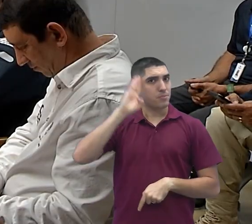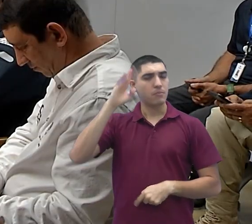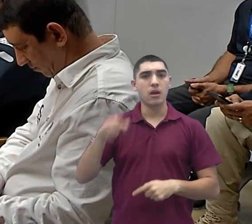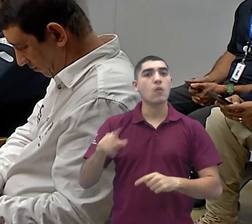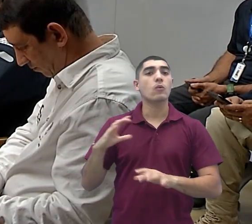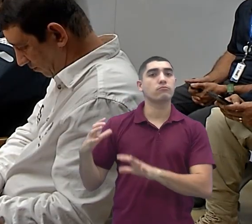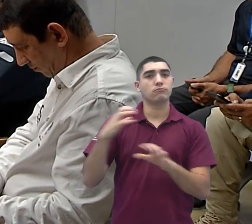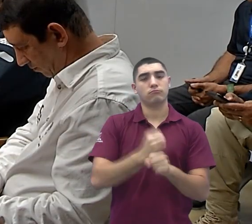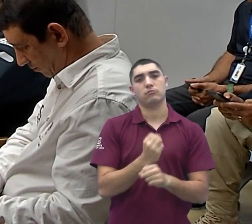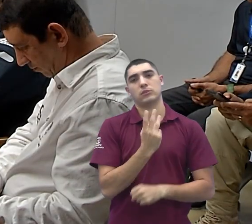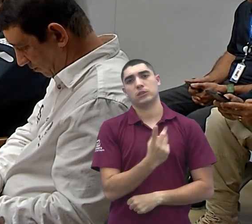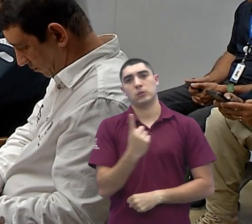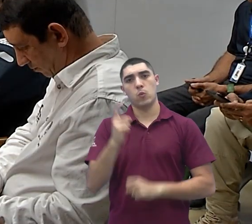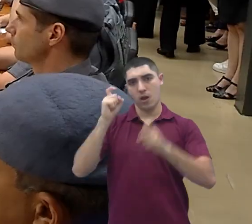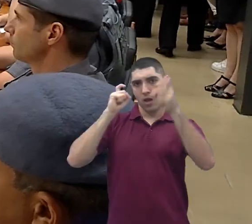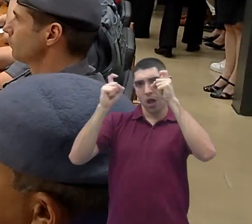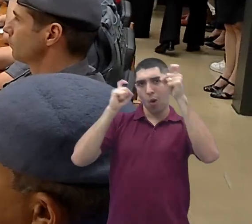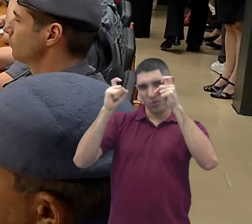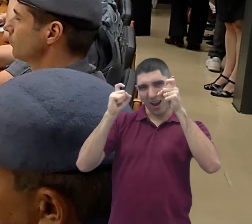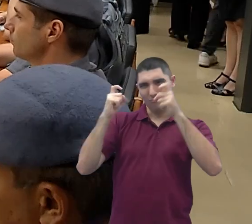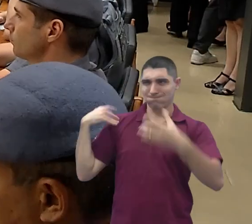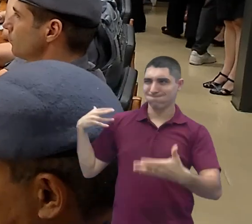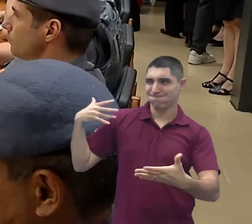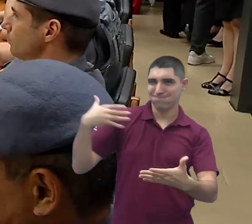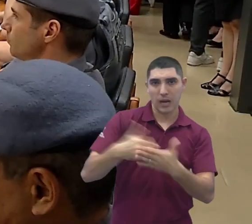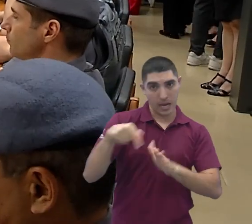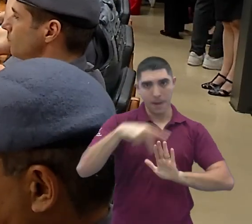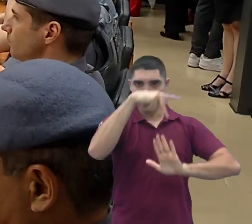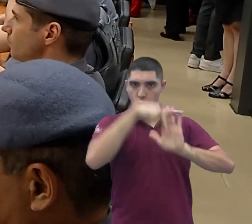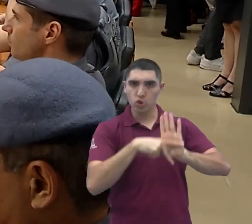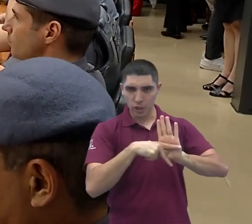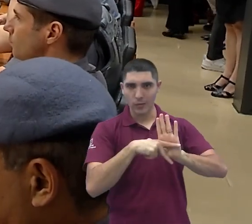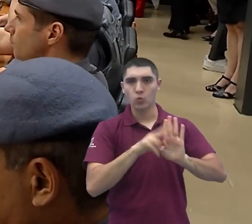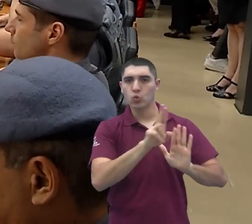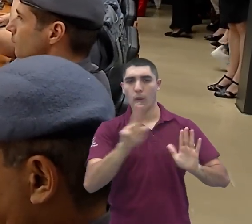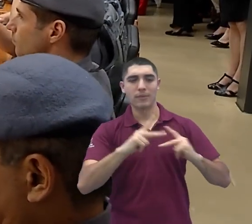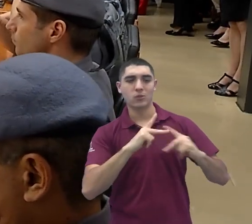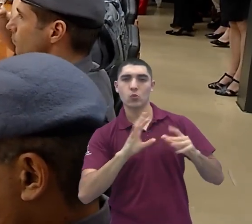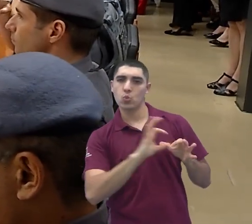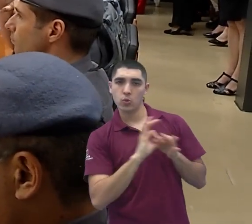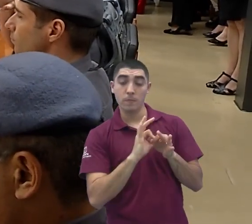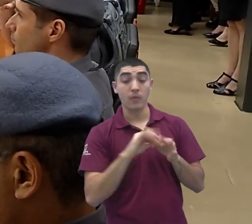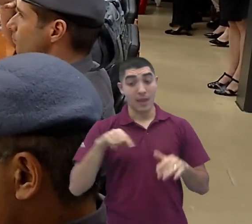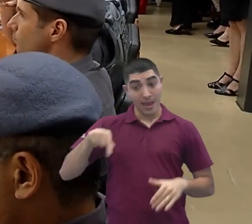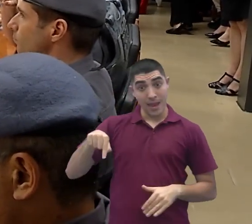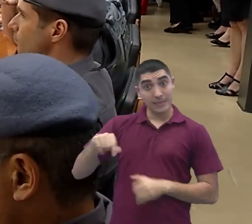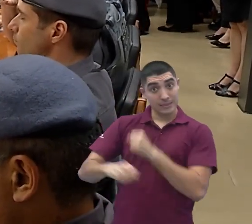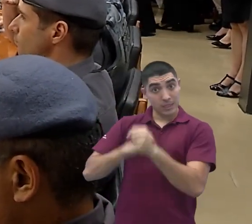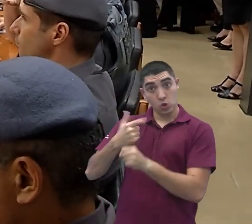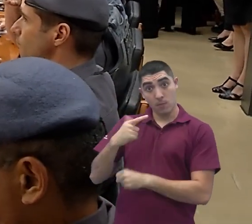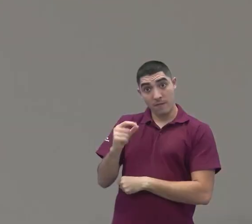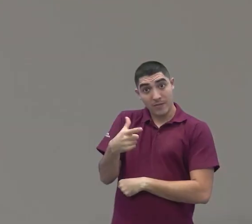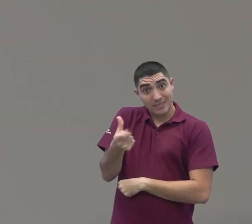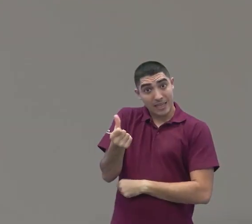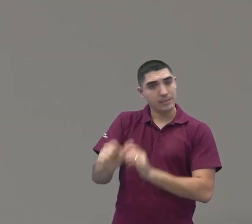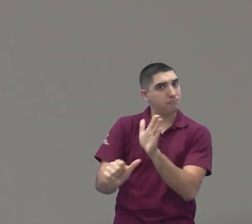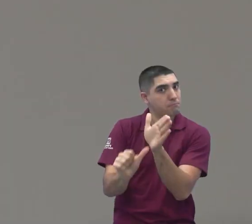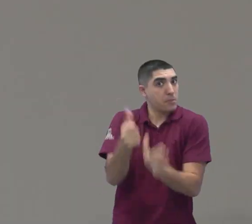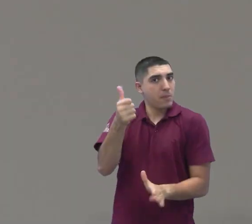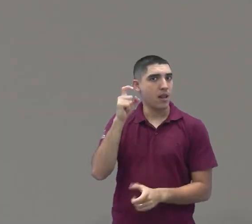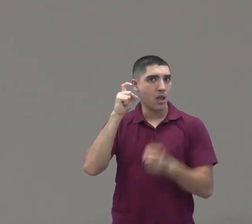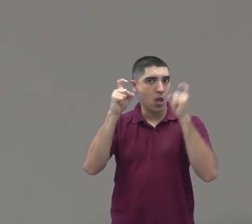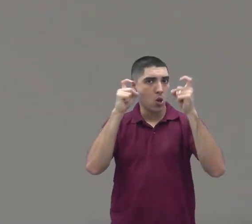Prefeitura para a 31ª reunião do programa São José Unida. O primeiro encontro de 2026 traçou